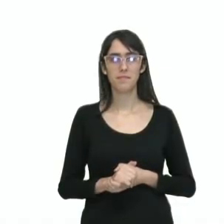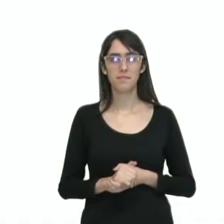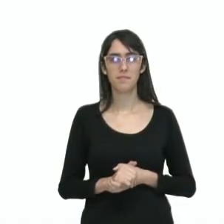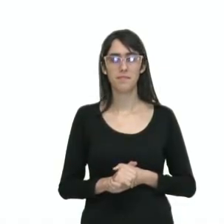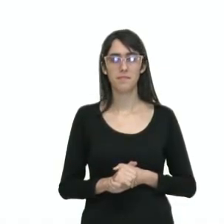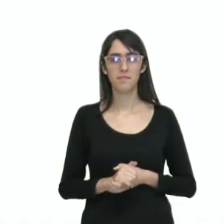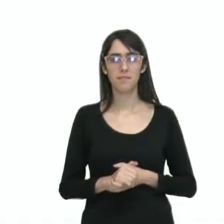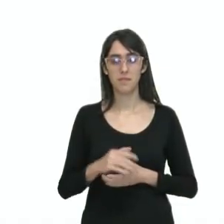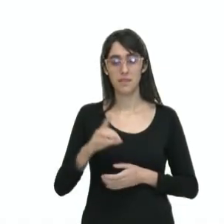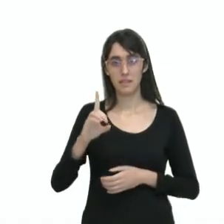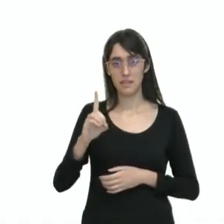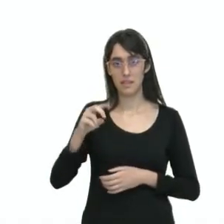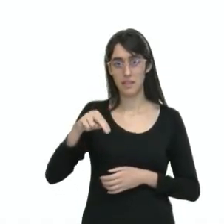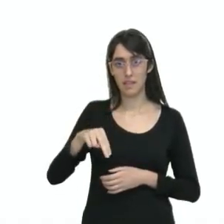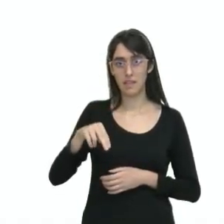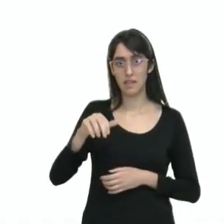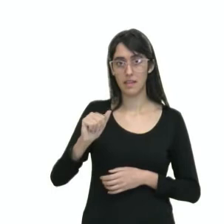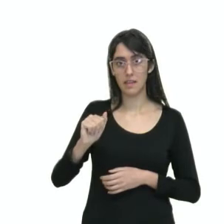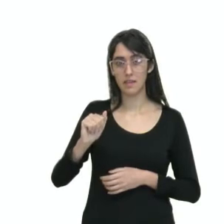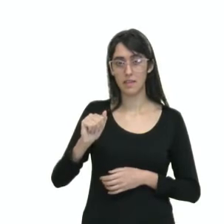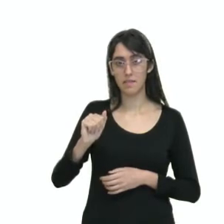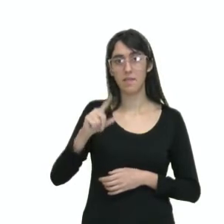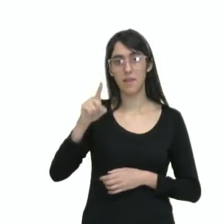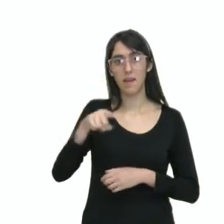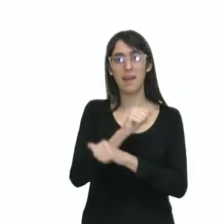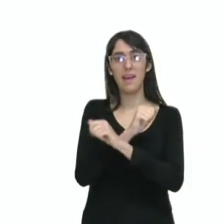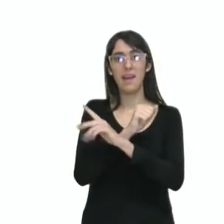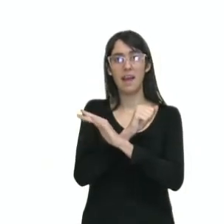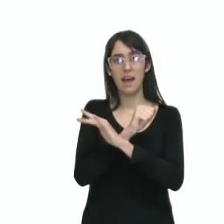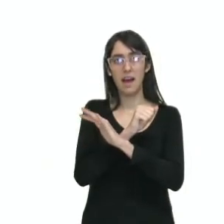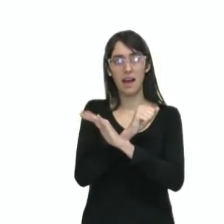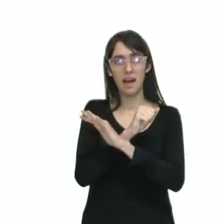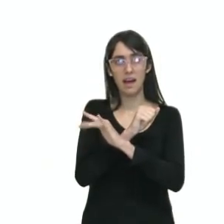O DNA, que é o ácido